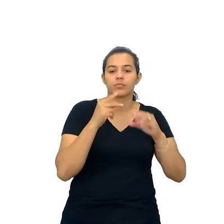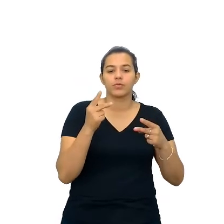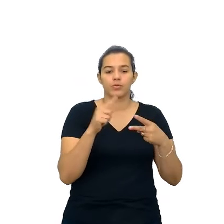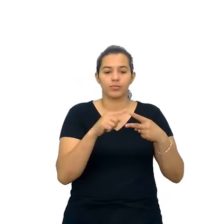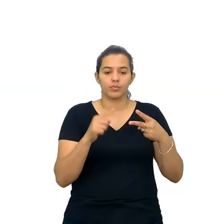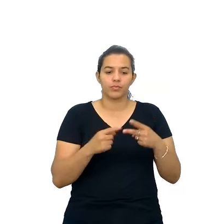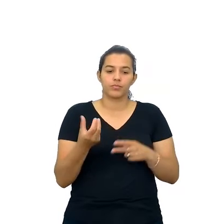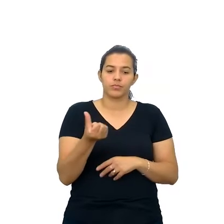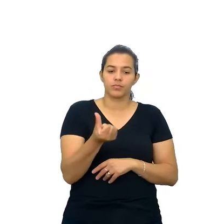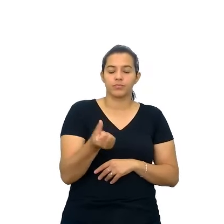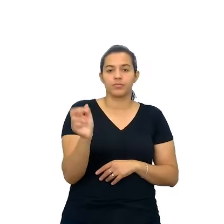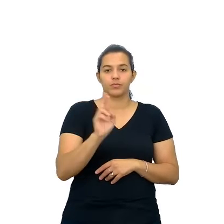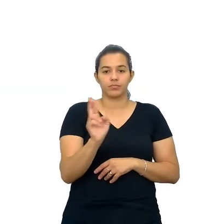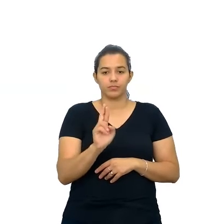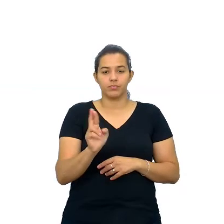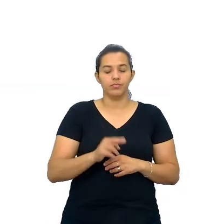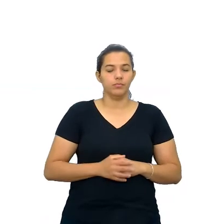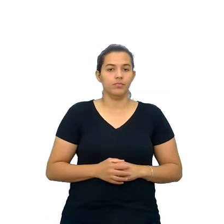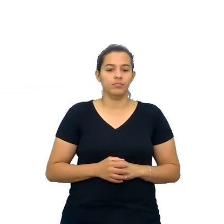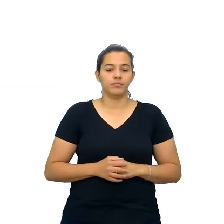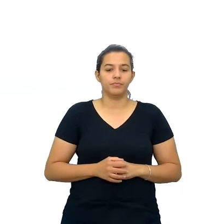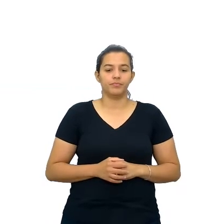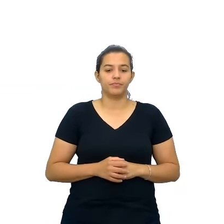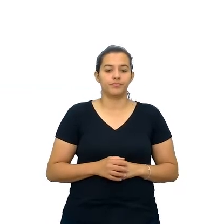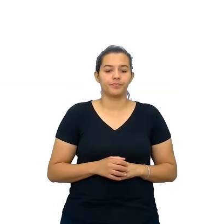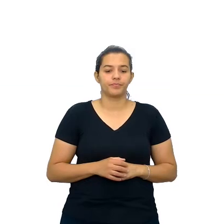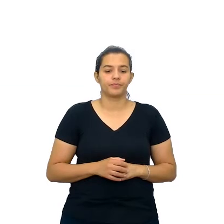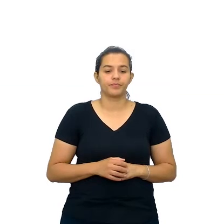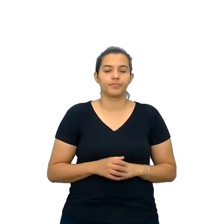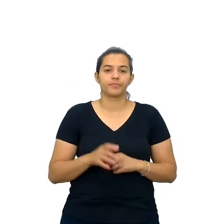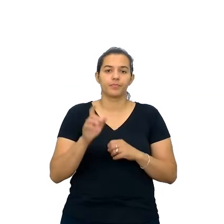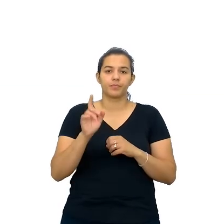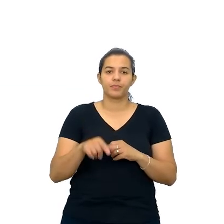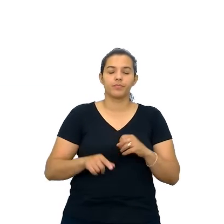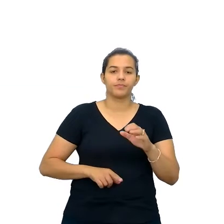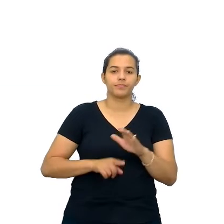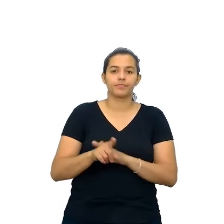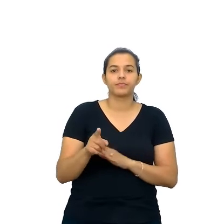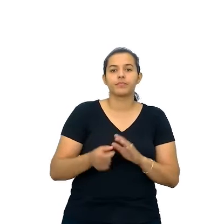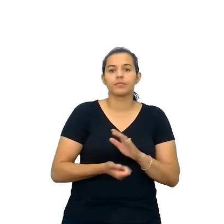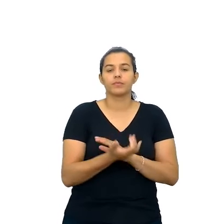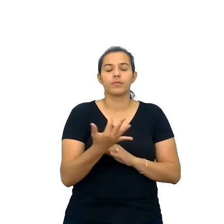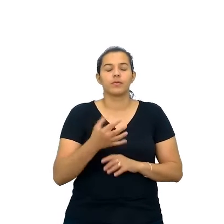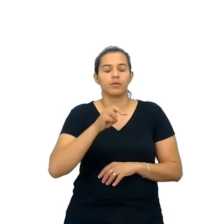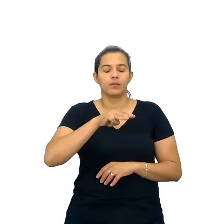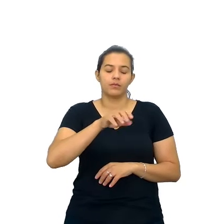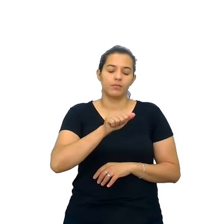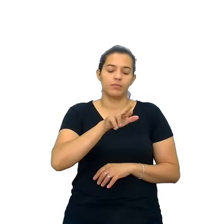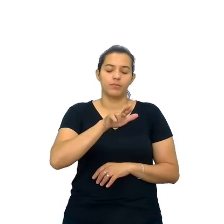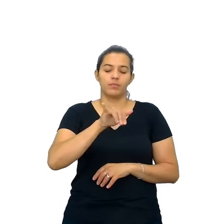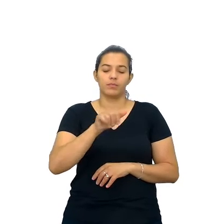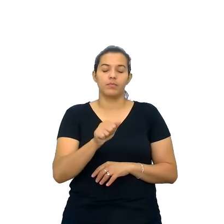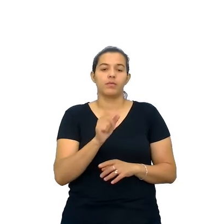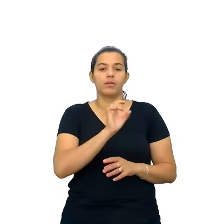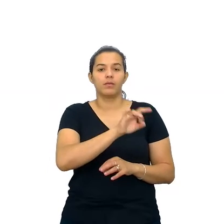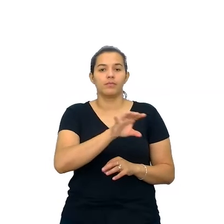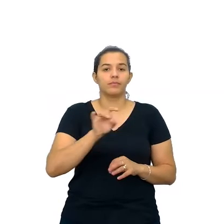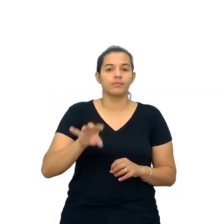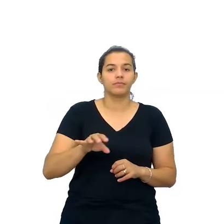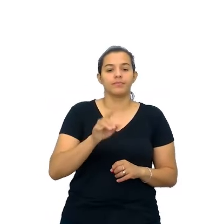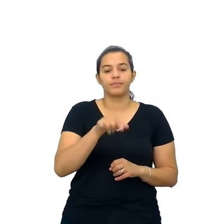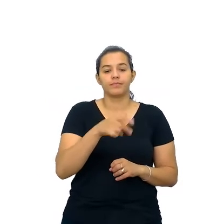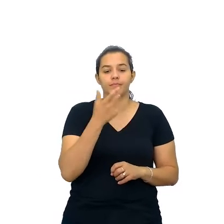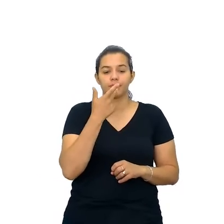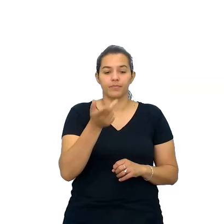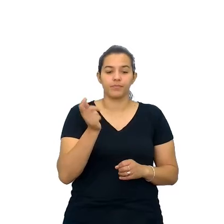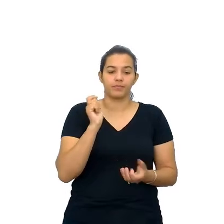itens. Tá. Então, a primeira pergunta, quanto Maria pagou por cada um deles? Podemos dizer